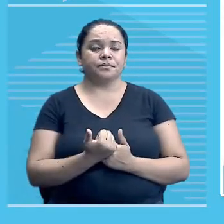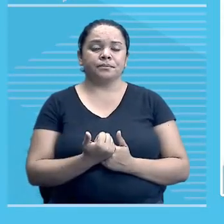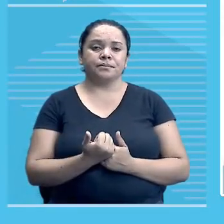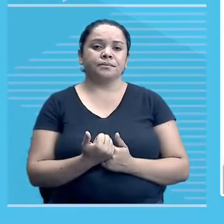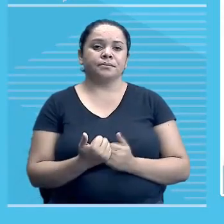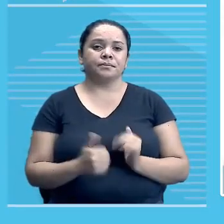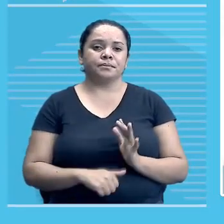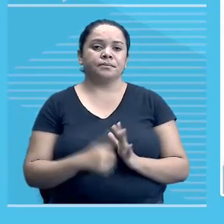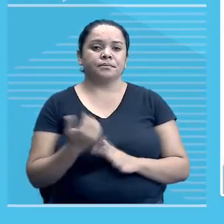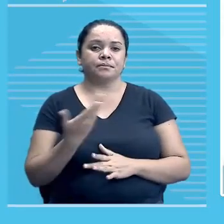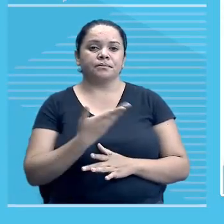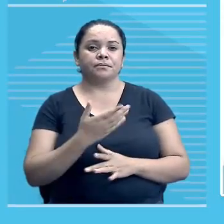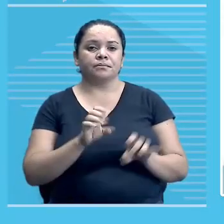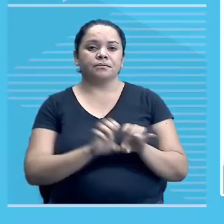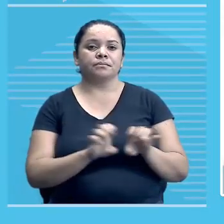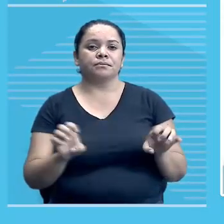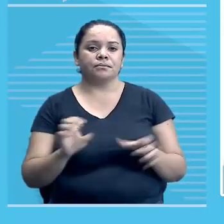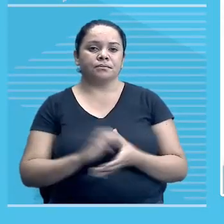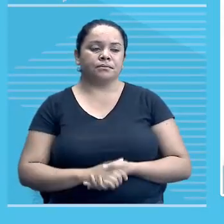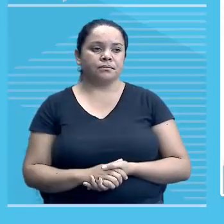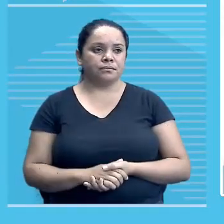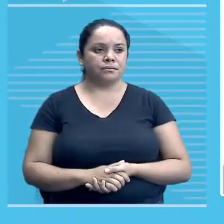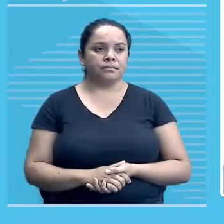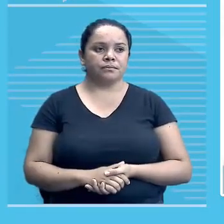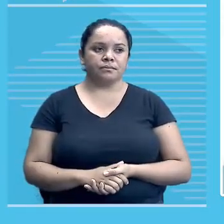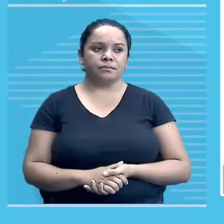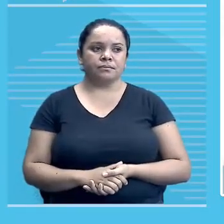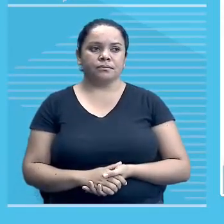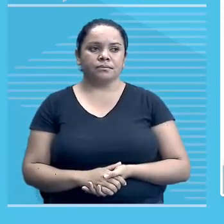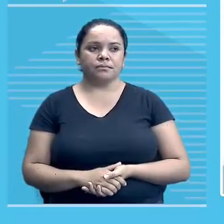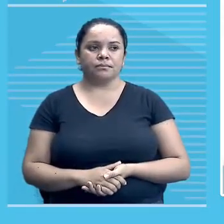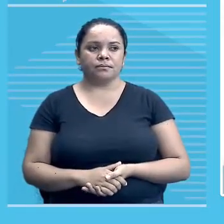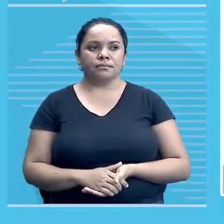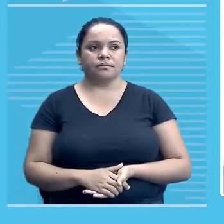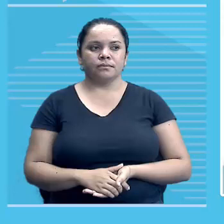ó. Fica como? 3